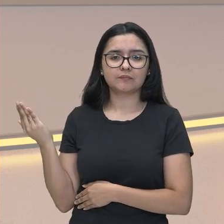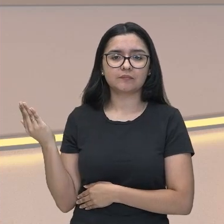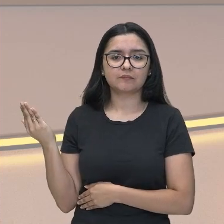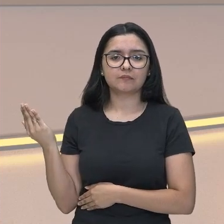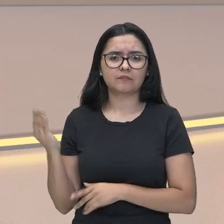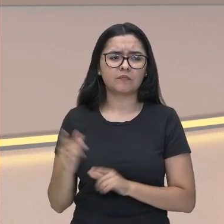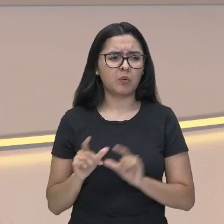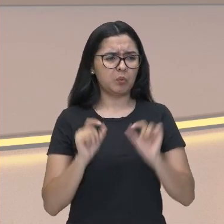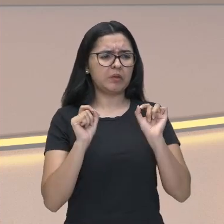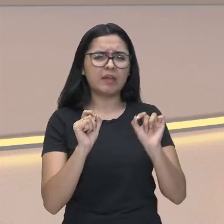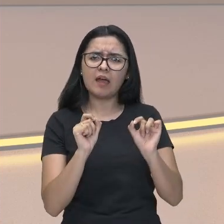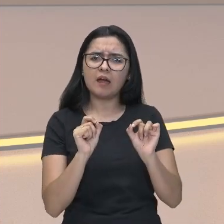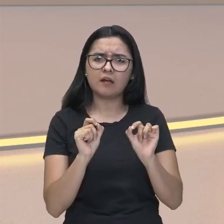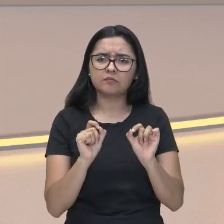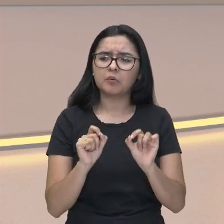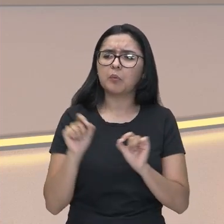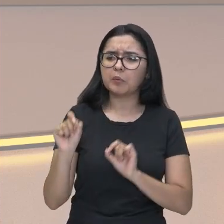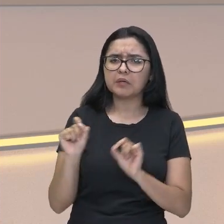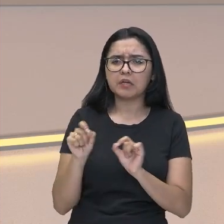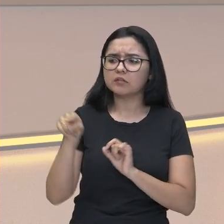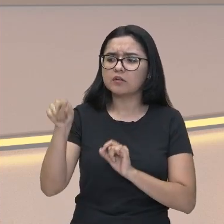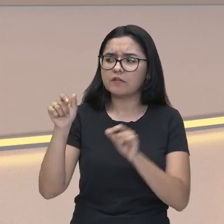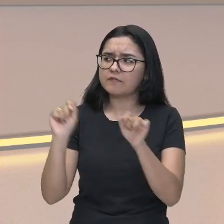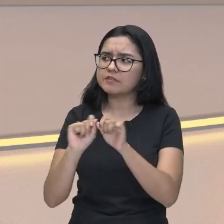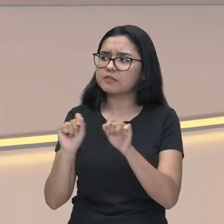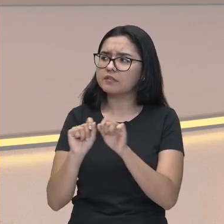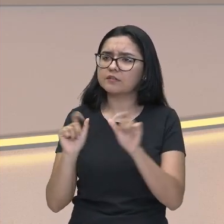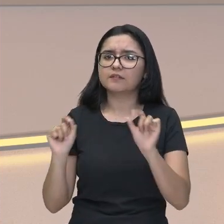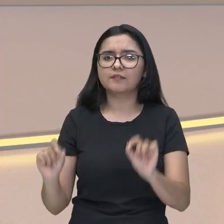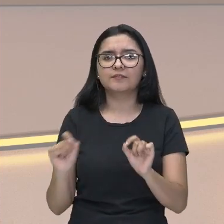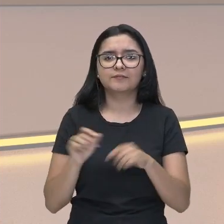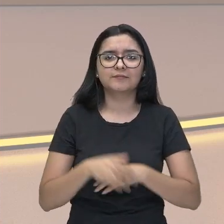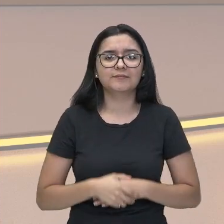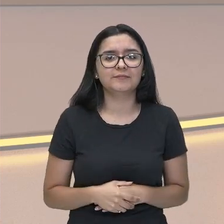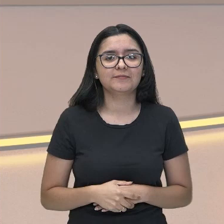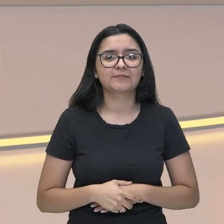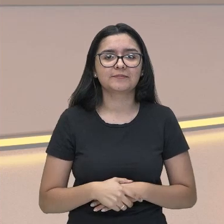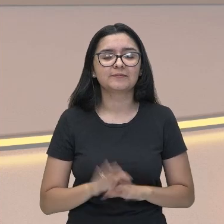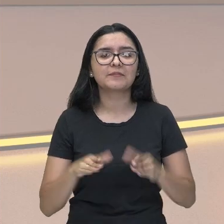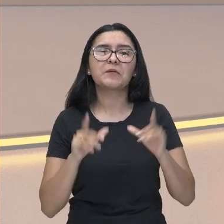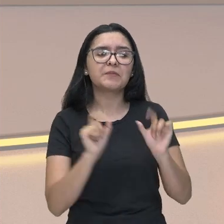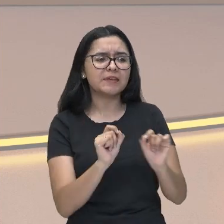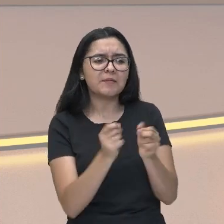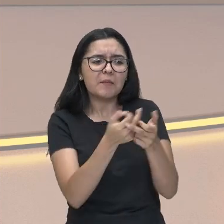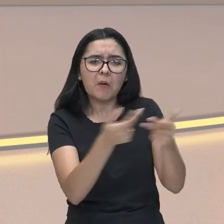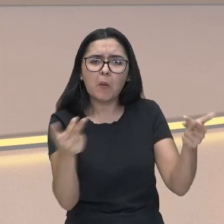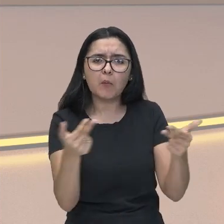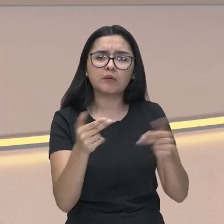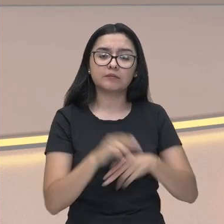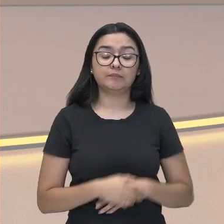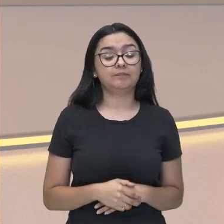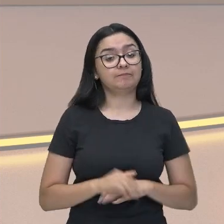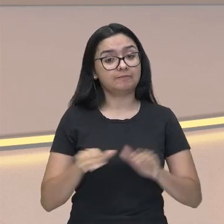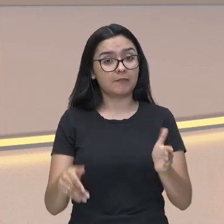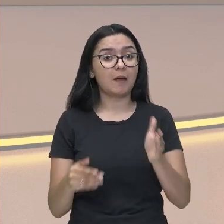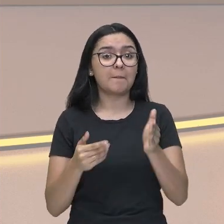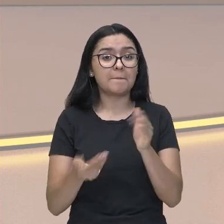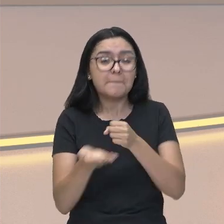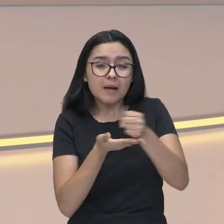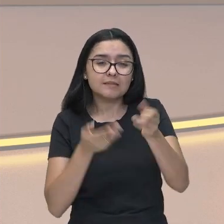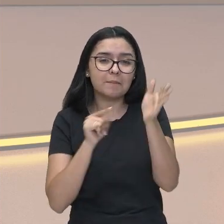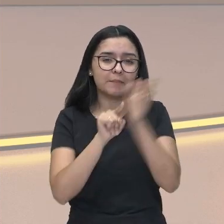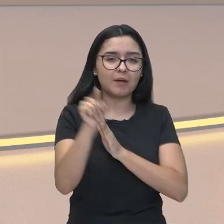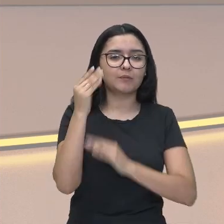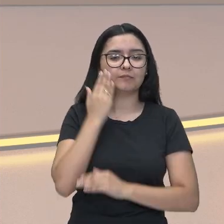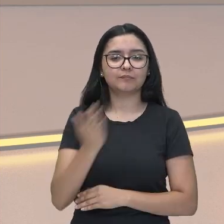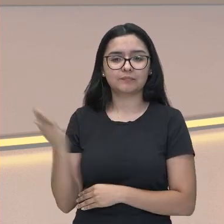Deus, o que é isso? O que isso está fazendo aqui? De onde veio isso? O que é uma coisa? Então, vai partir dessas perguntas